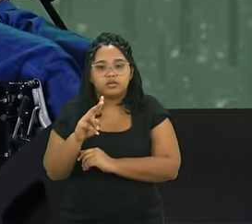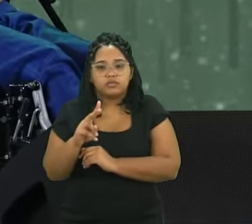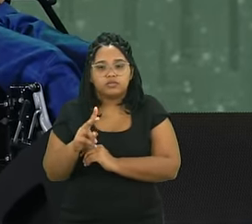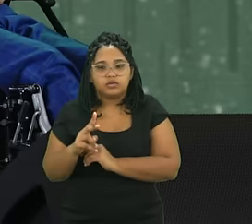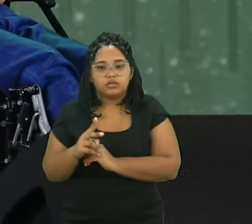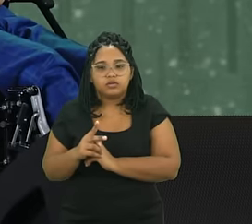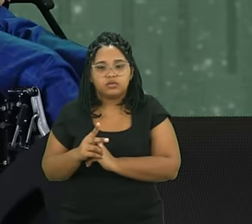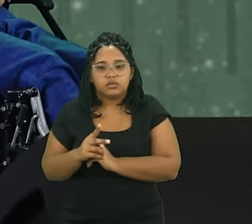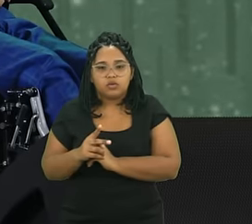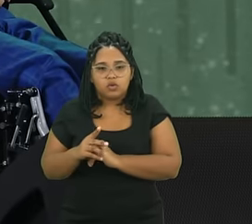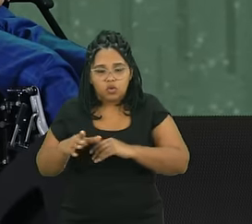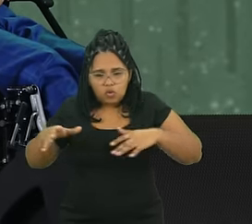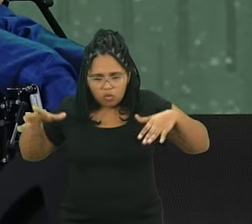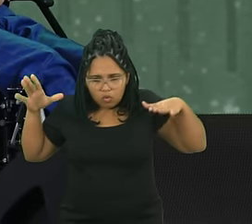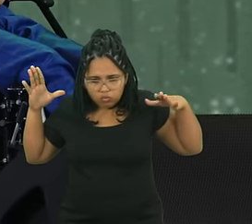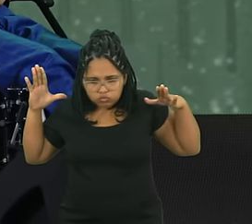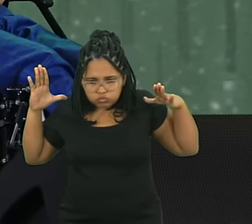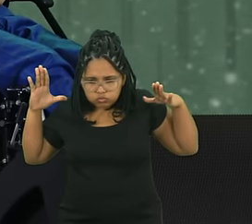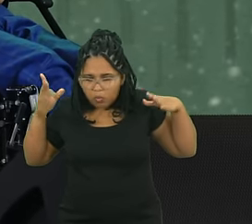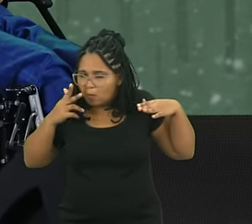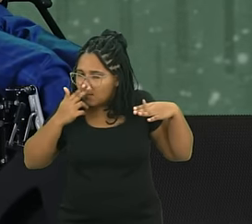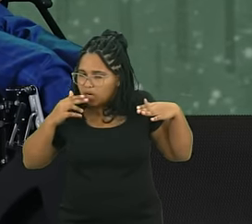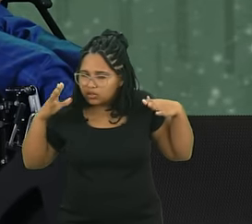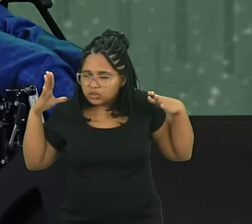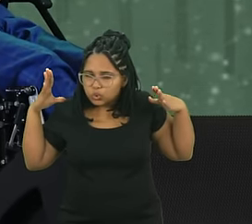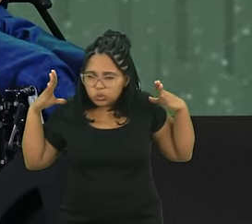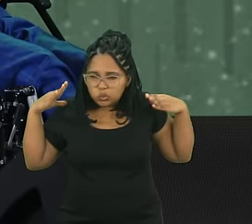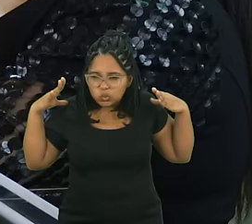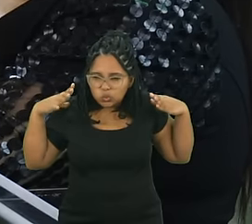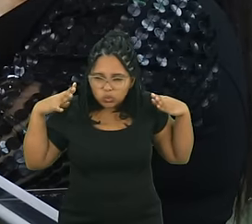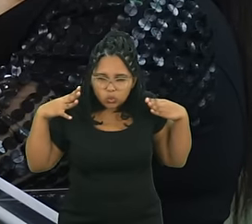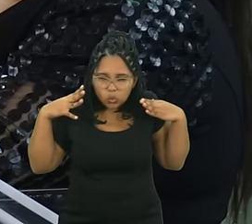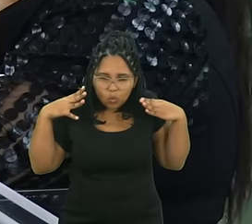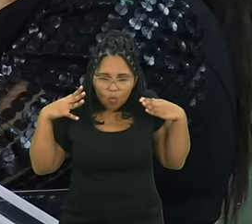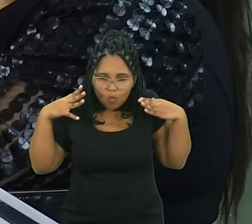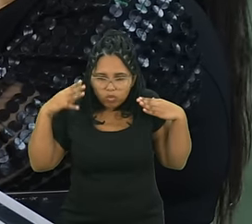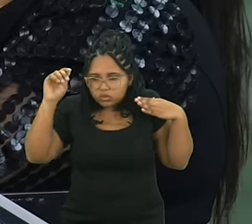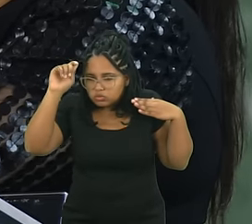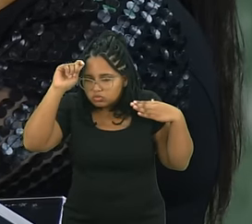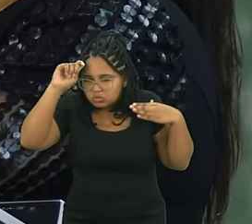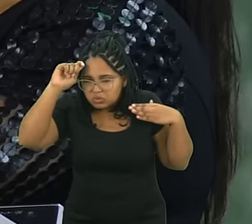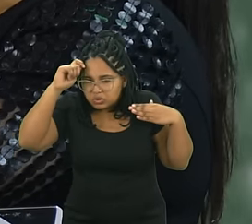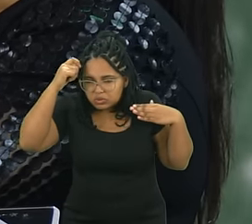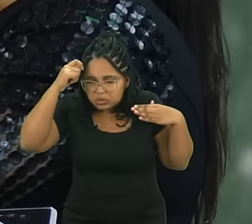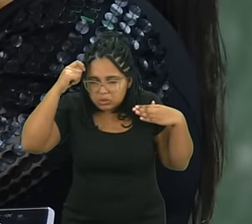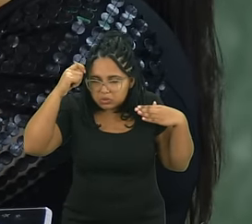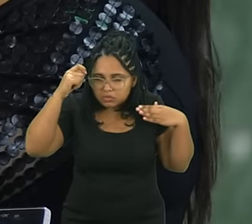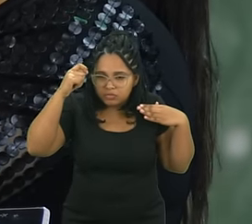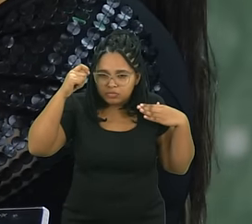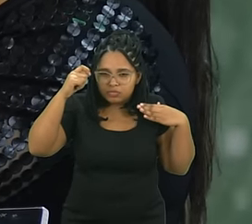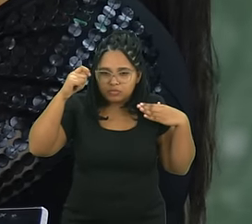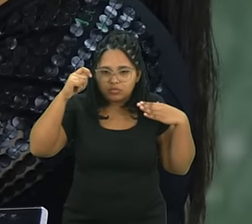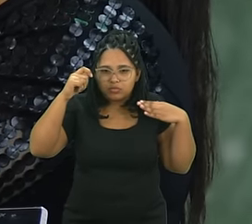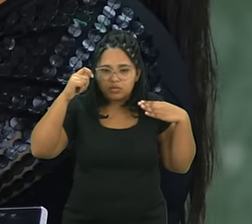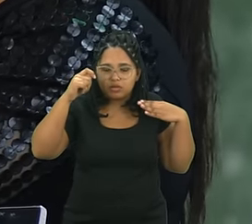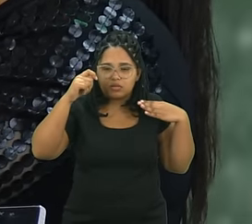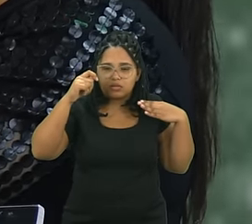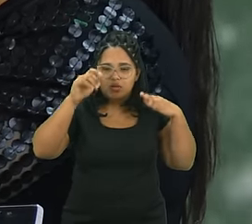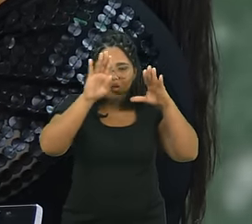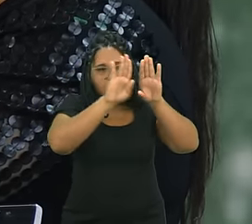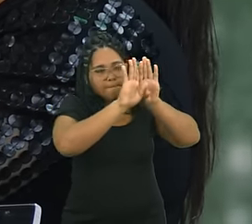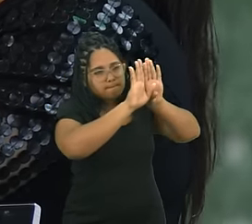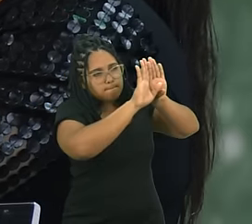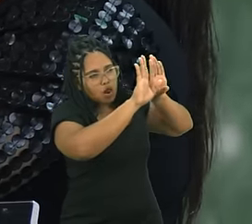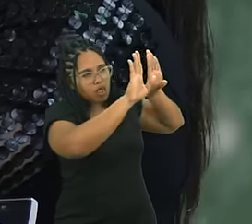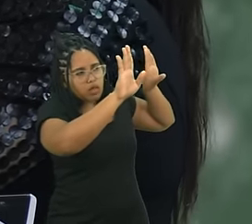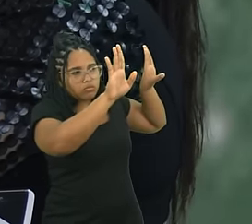um anjo negro na parede. Não era maligno, era o anjo do Senhor. Ele era o chefe dos demais anjos